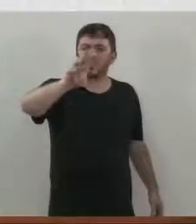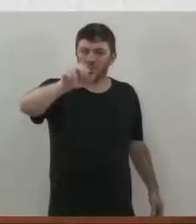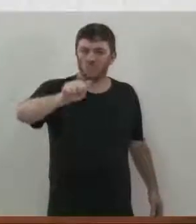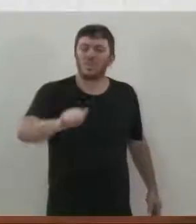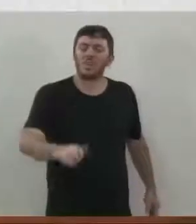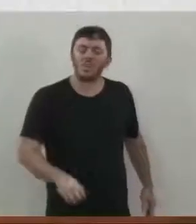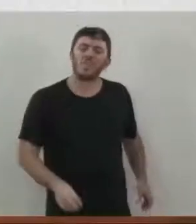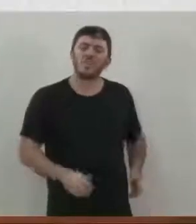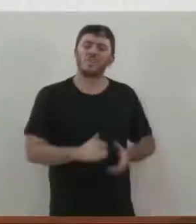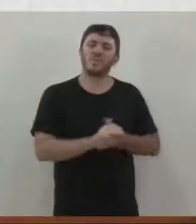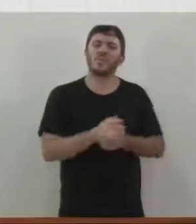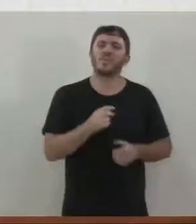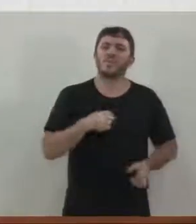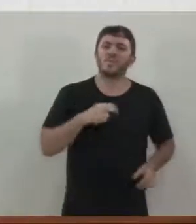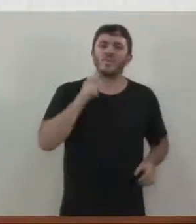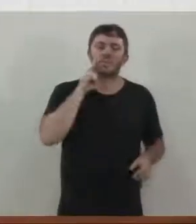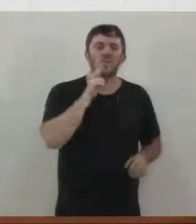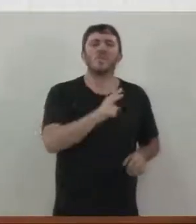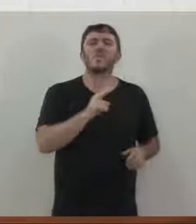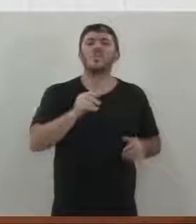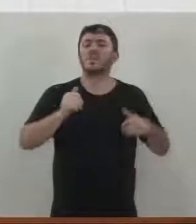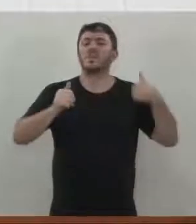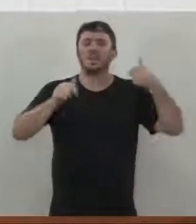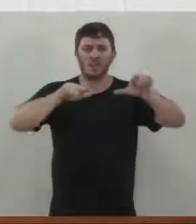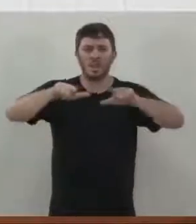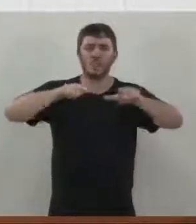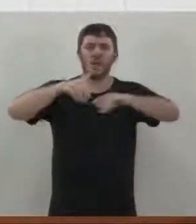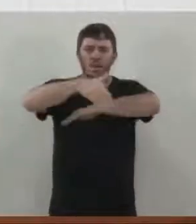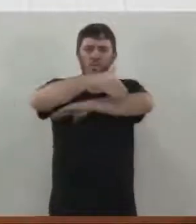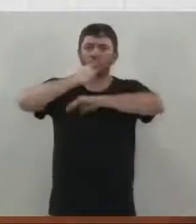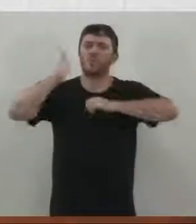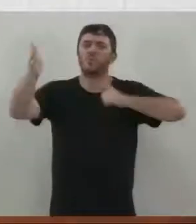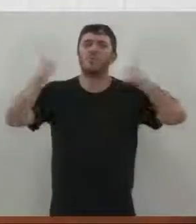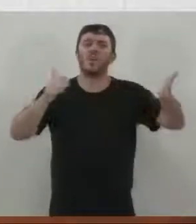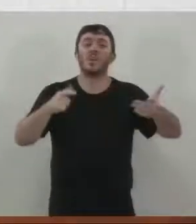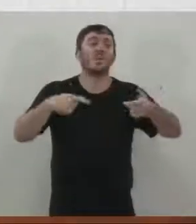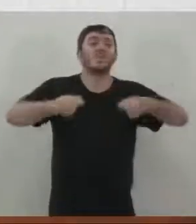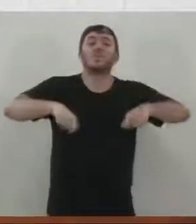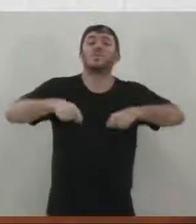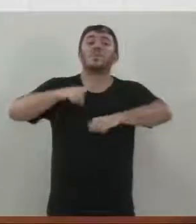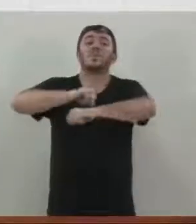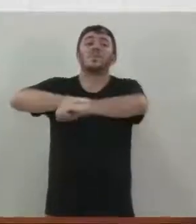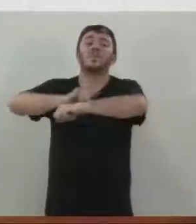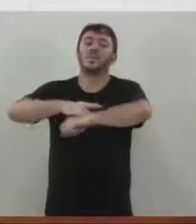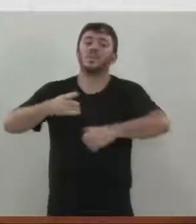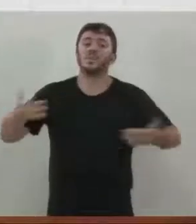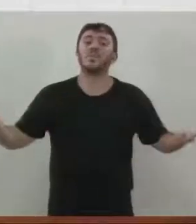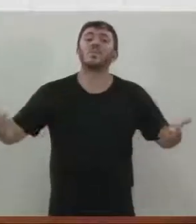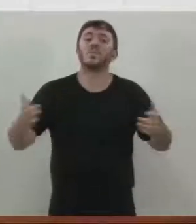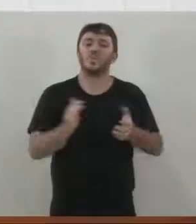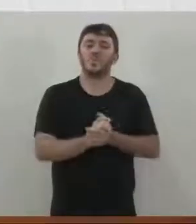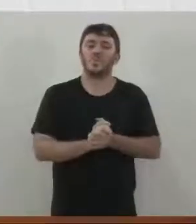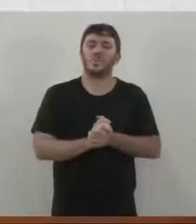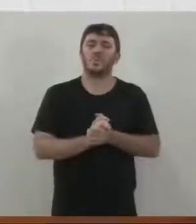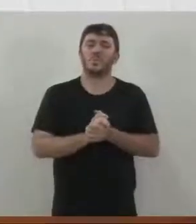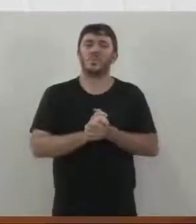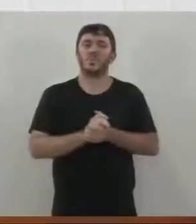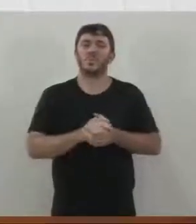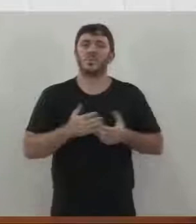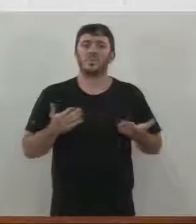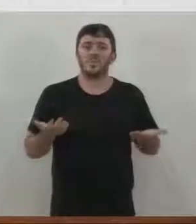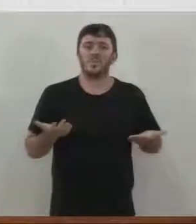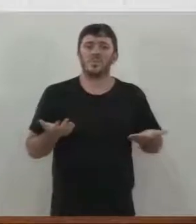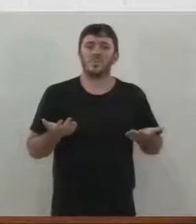da Lituceira aí, vinha da fora, e vimos que muitas das vezes sofrem, passa por uns